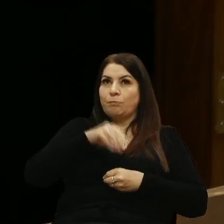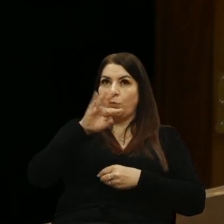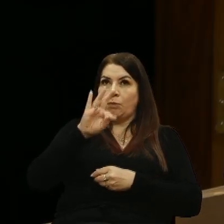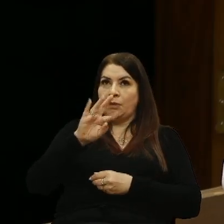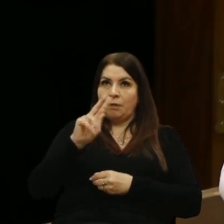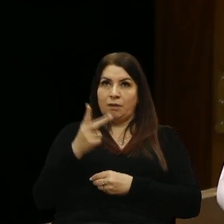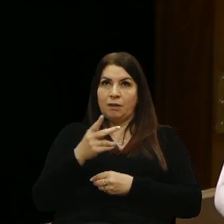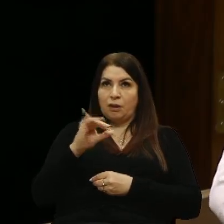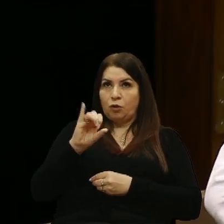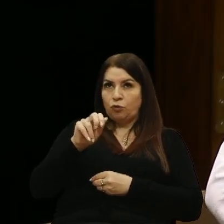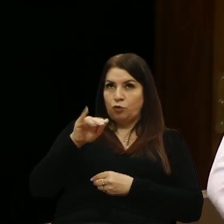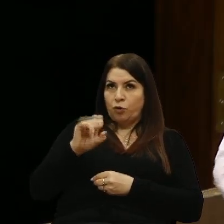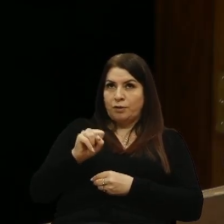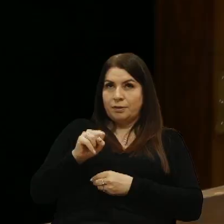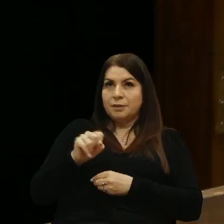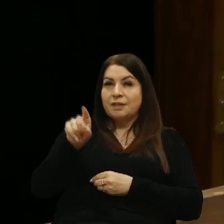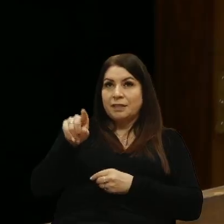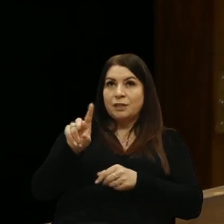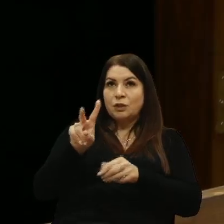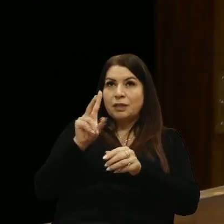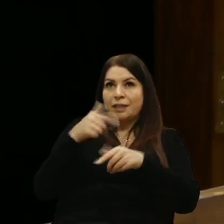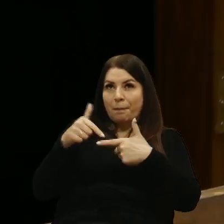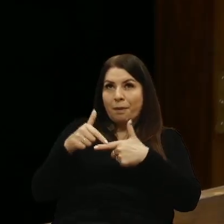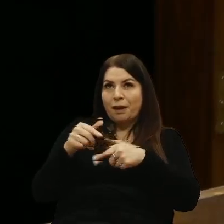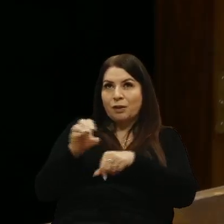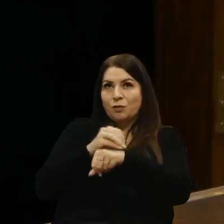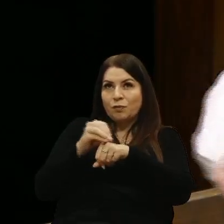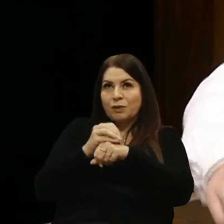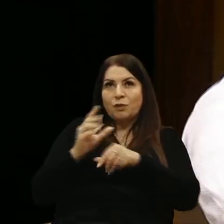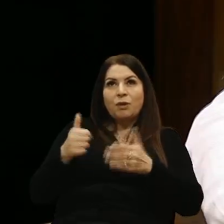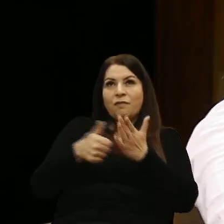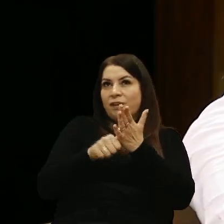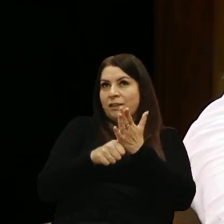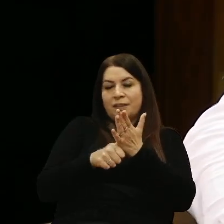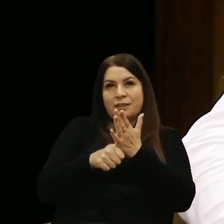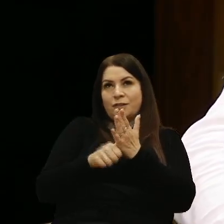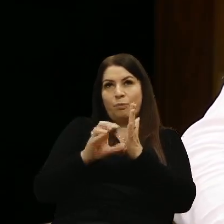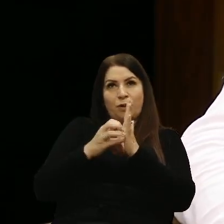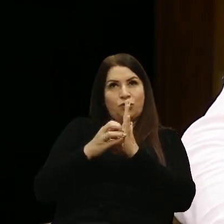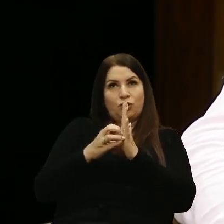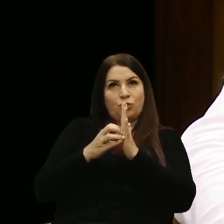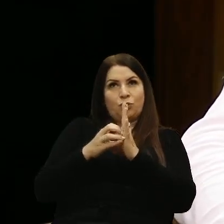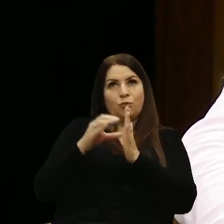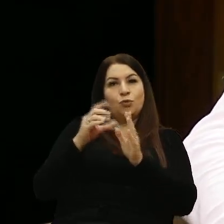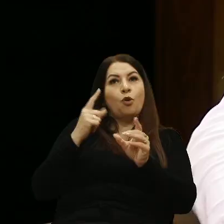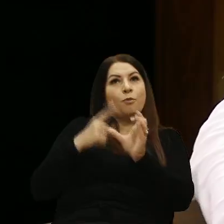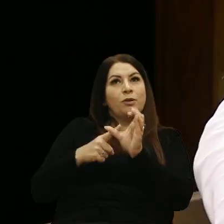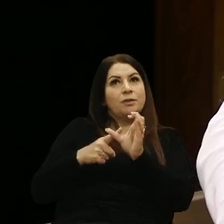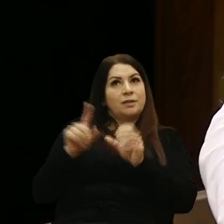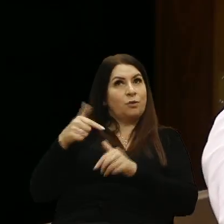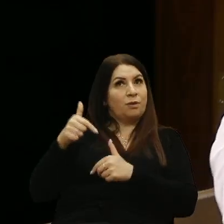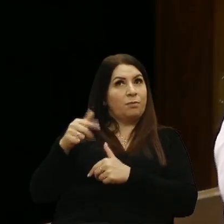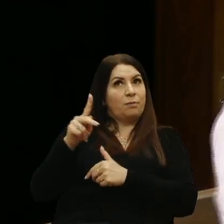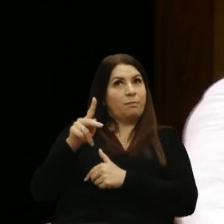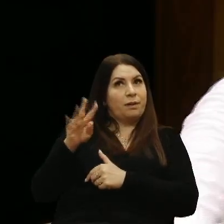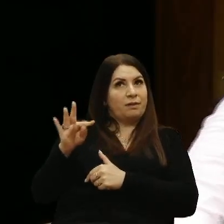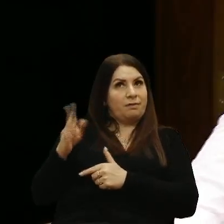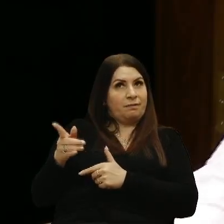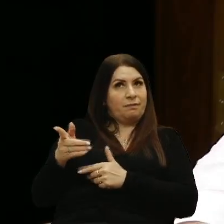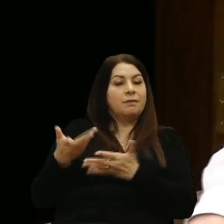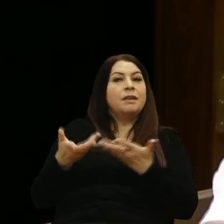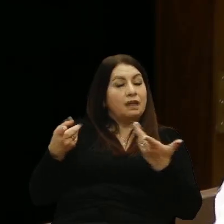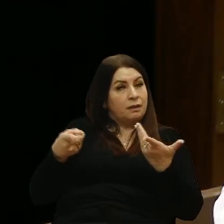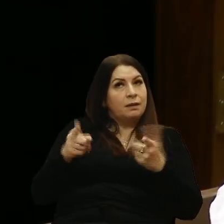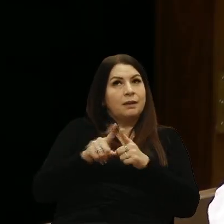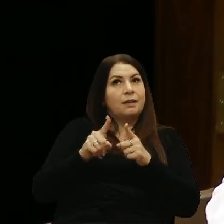Joias, ourive do Comando Vermelho, não era afiliado no Partido Comunista, nem no Partido dos Trabalhadores. Por sinal,